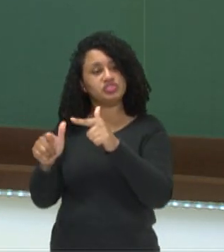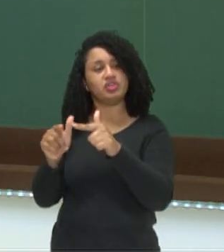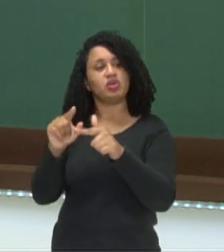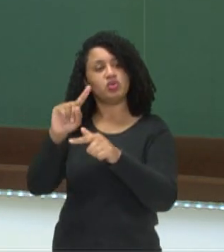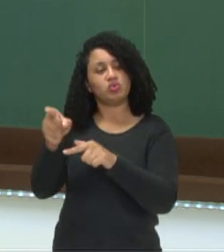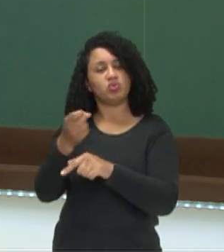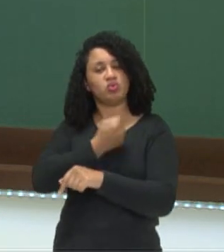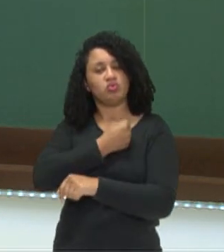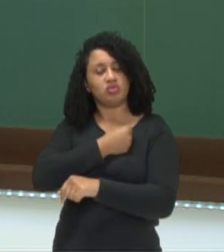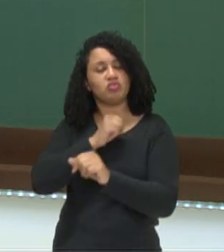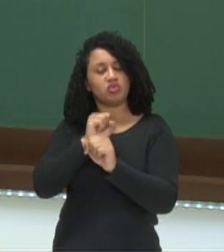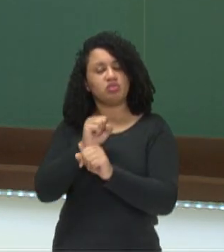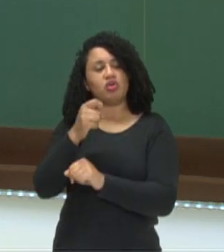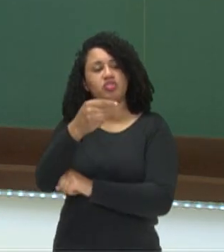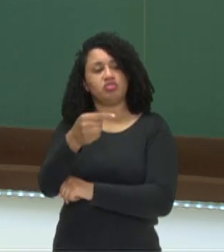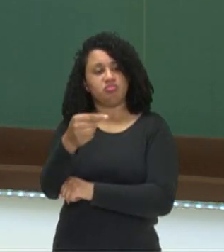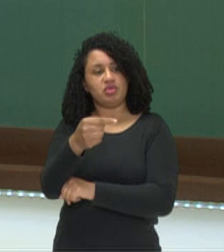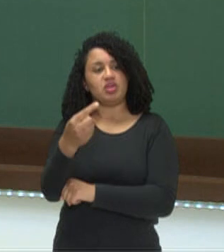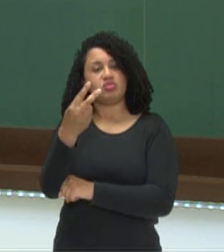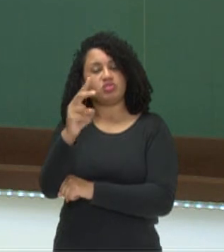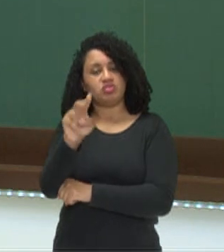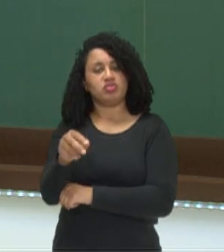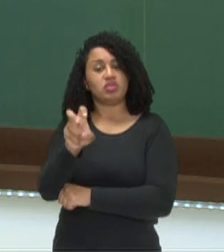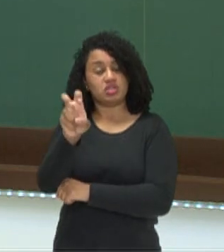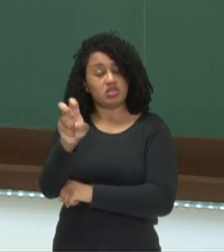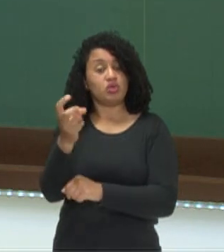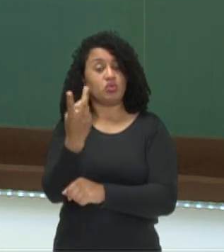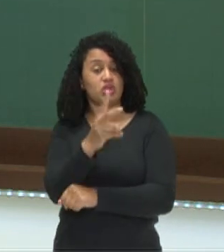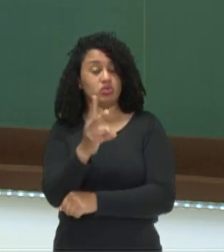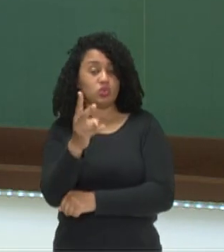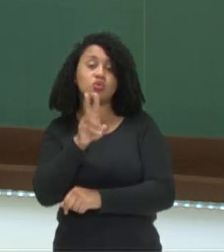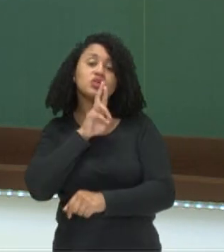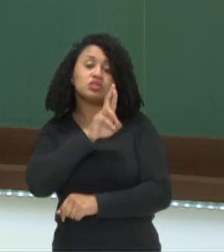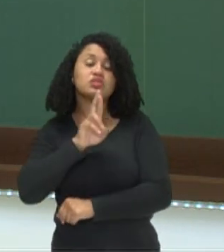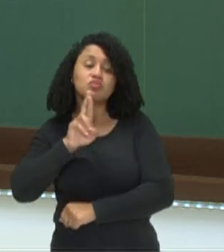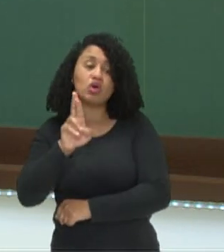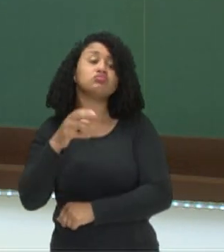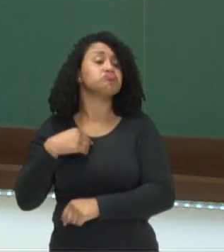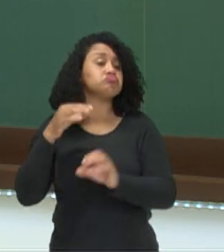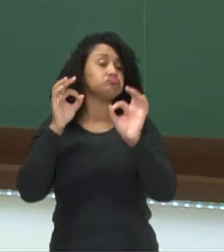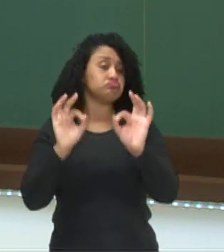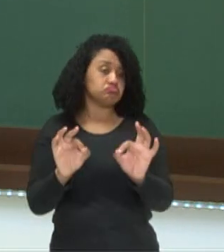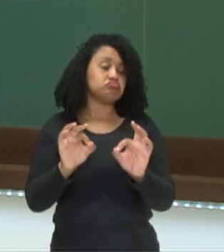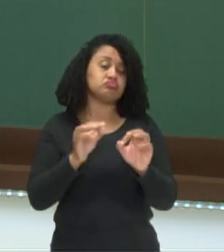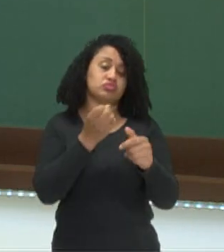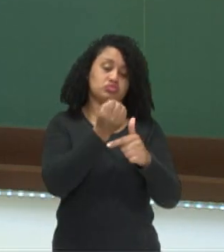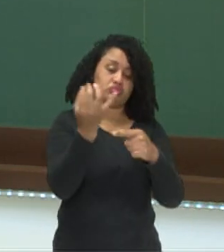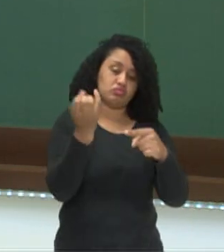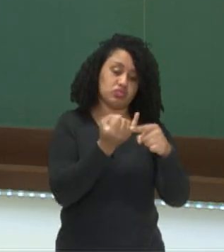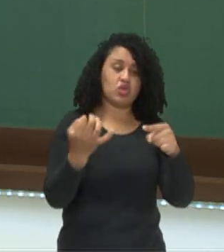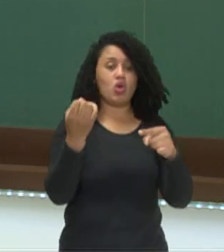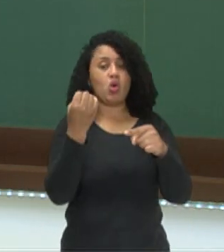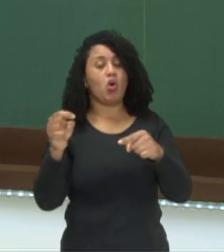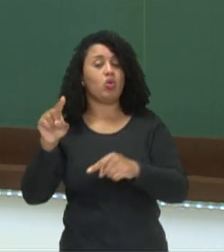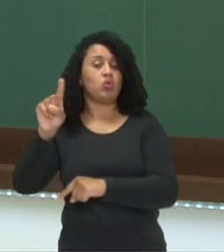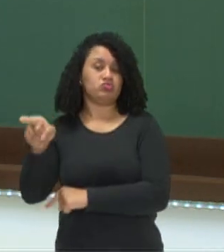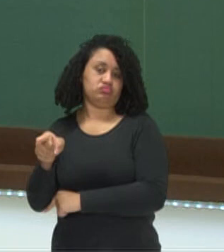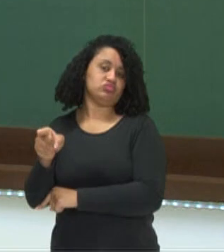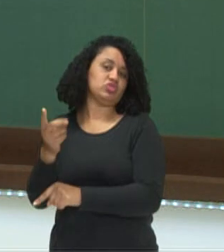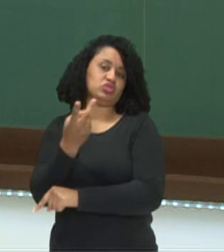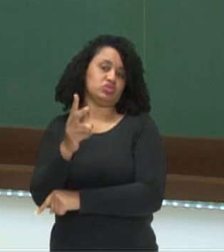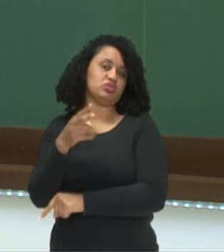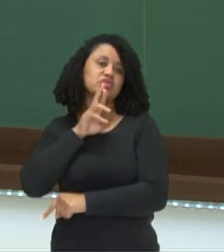duas respostas estão corretas, estão apenas apresentadas de forma diferente, fracionária e decimal.